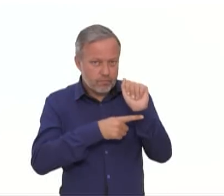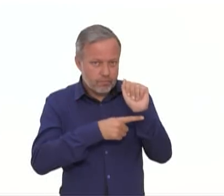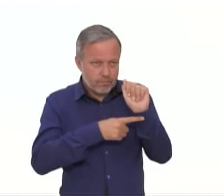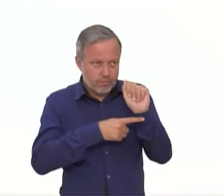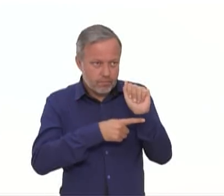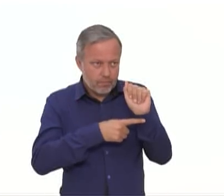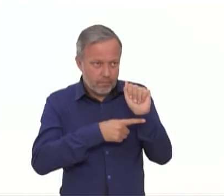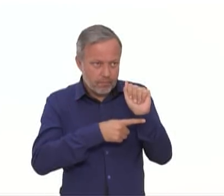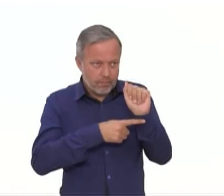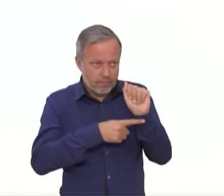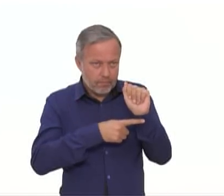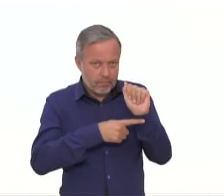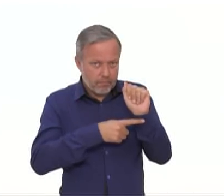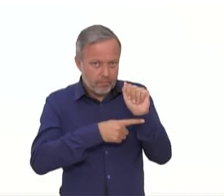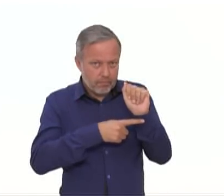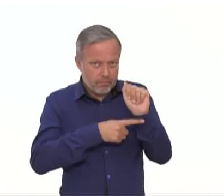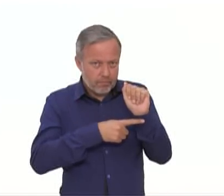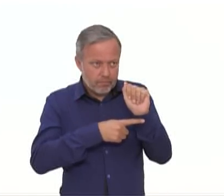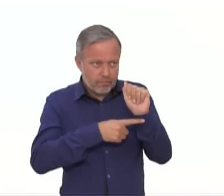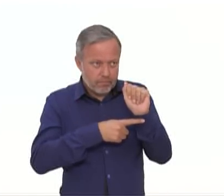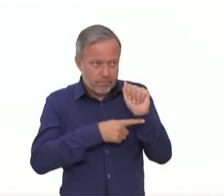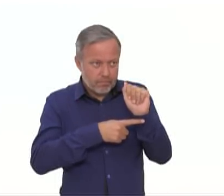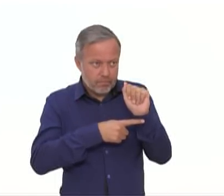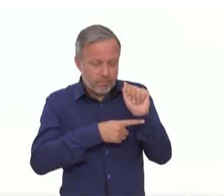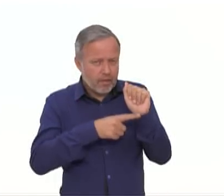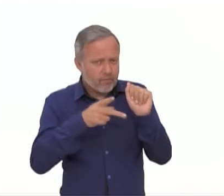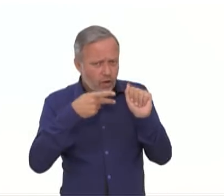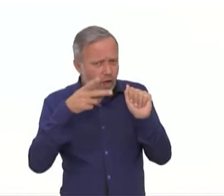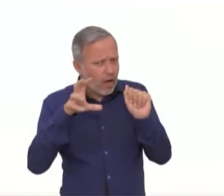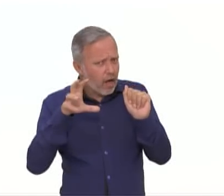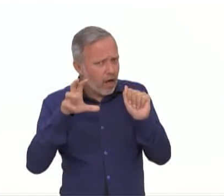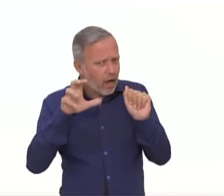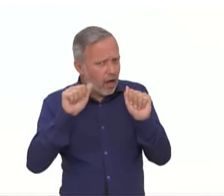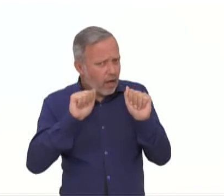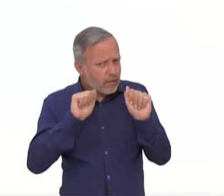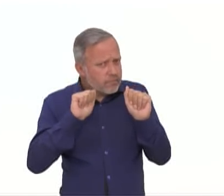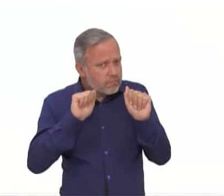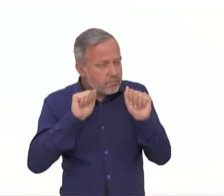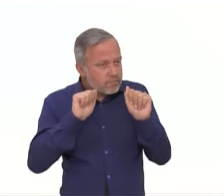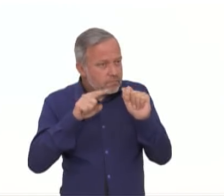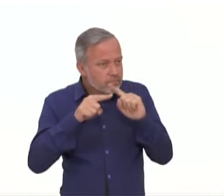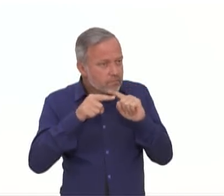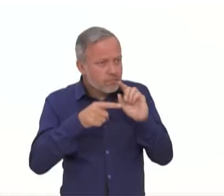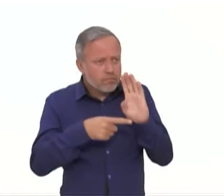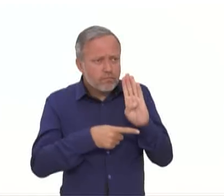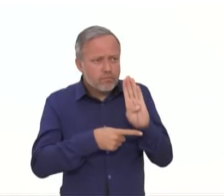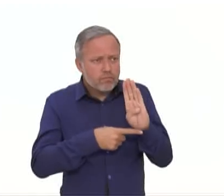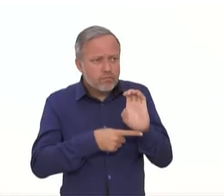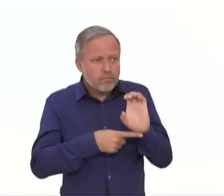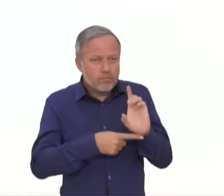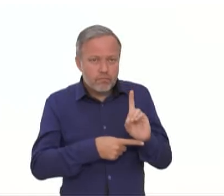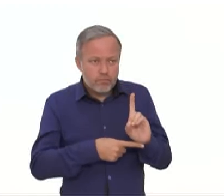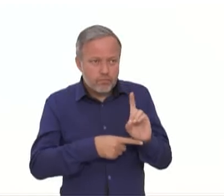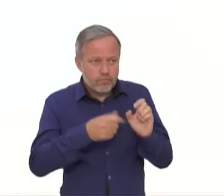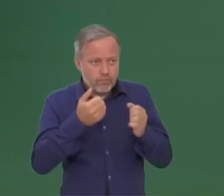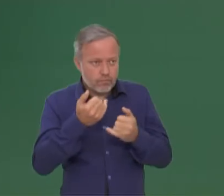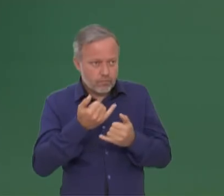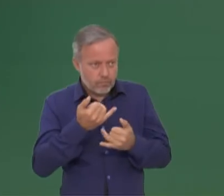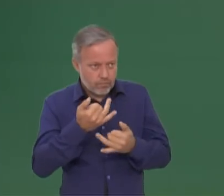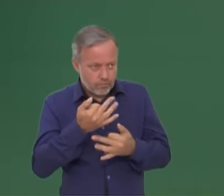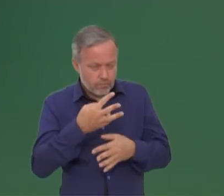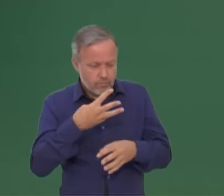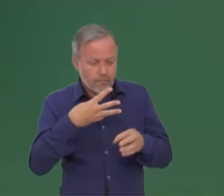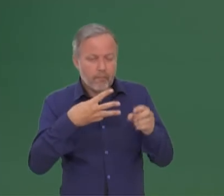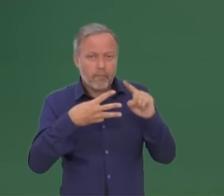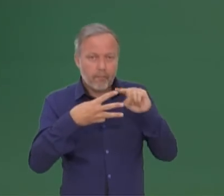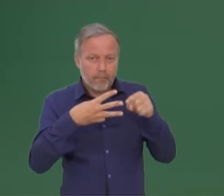correta, letra A. Eu ouvi que você falou A. Mas Fabiano, por que não é as demais? Lembra que eu expliquei? As